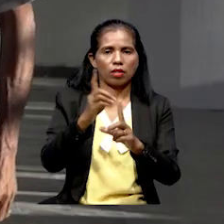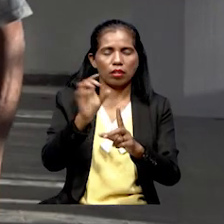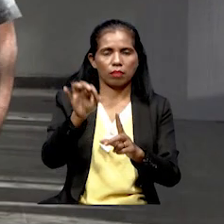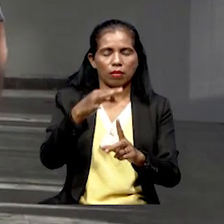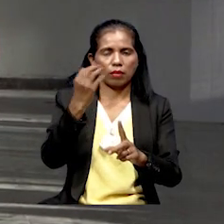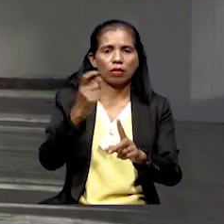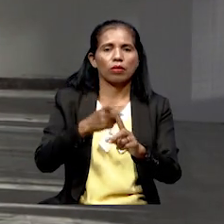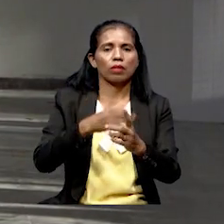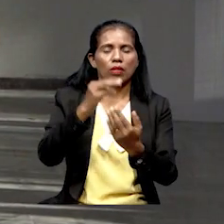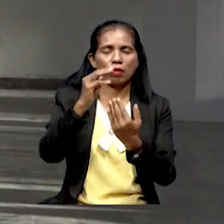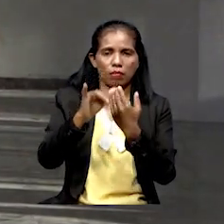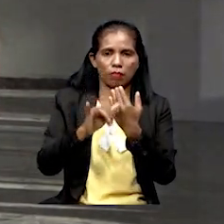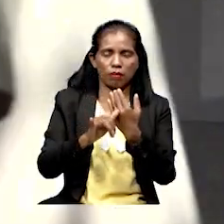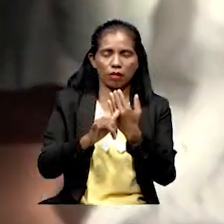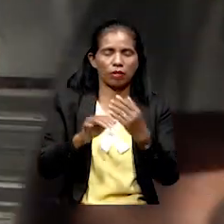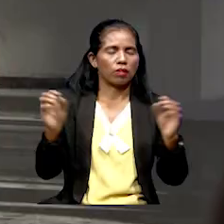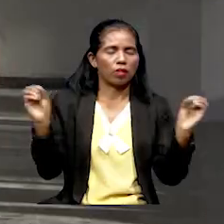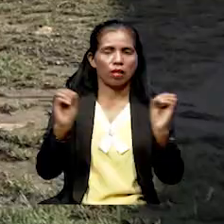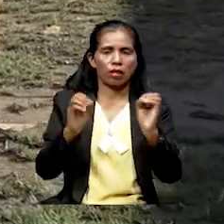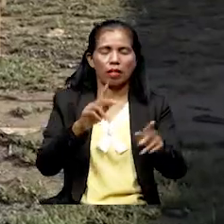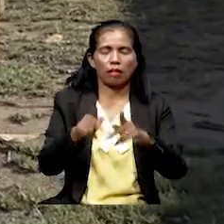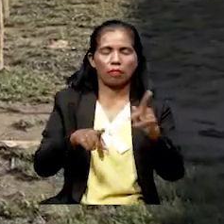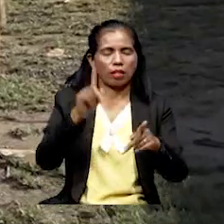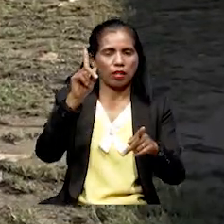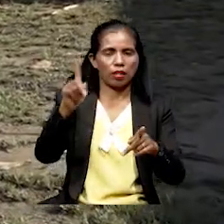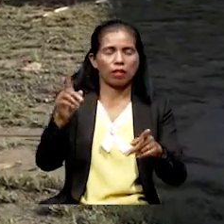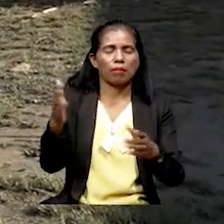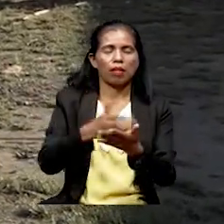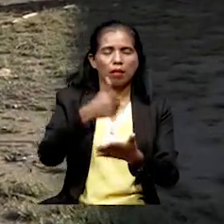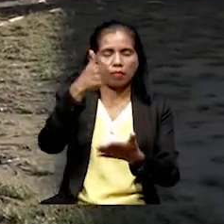fulan março liuba, la iha candidato ida mak maioria ho